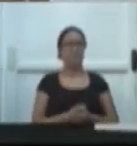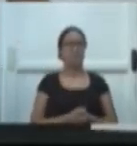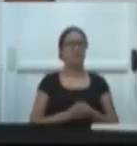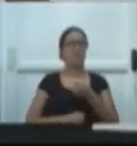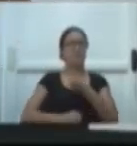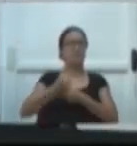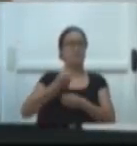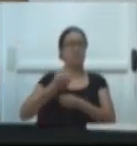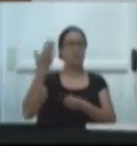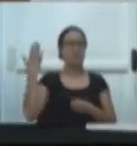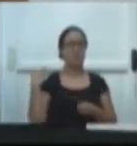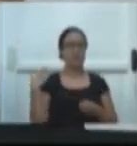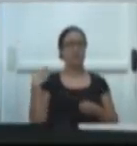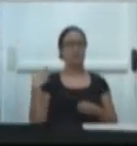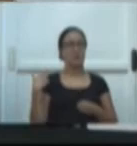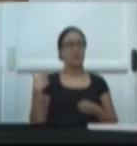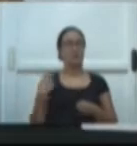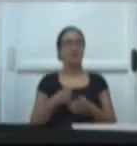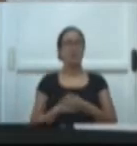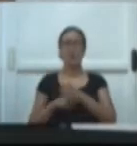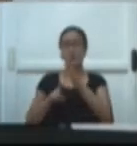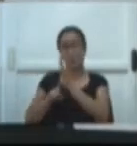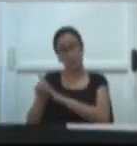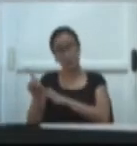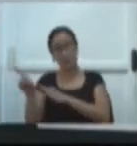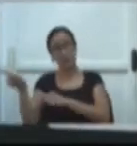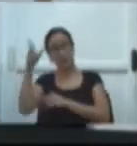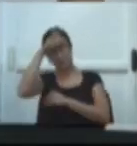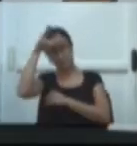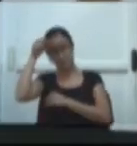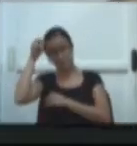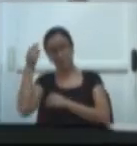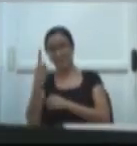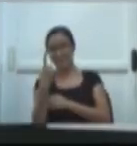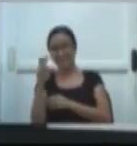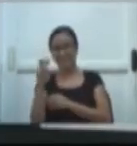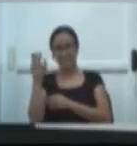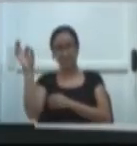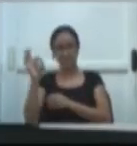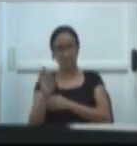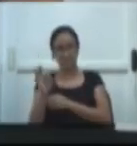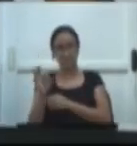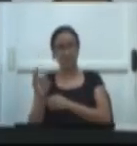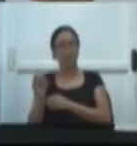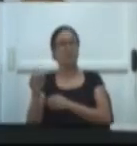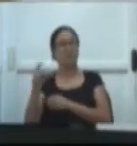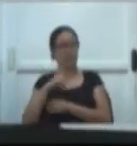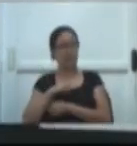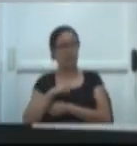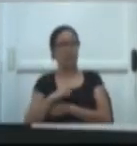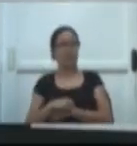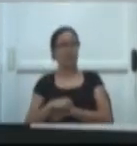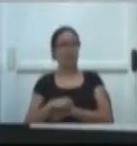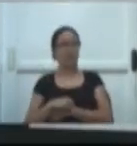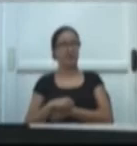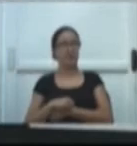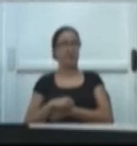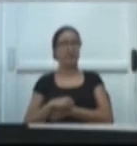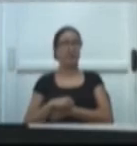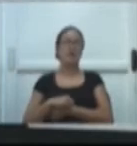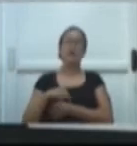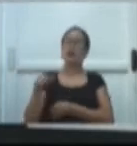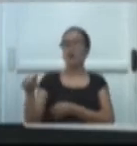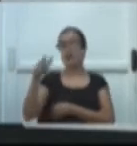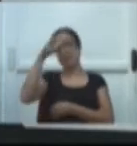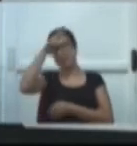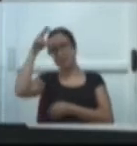eu perguntei na Prefeitura se está garantido o dinheiro para os 15%. O que o pastor Nilton disse? Me informaram que eu posso